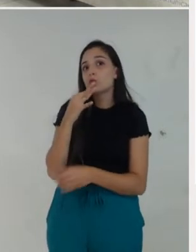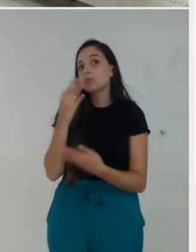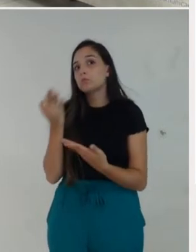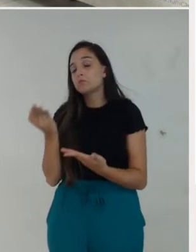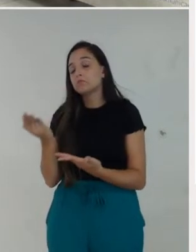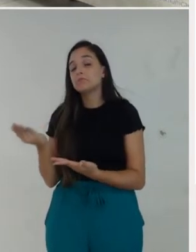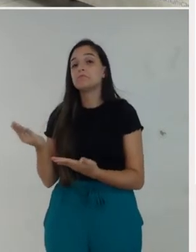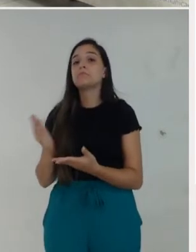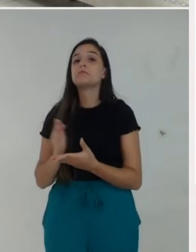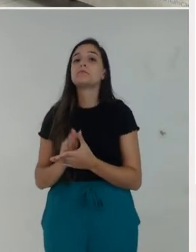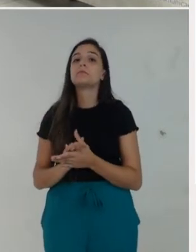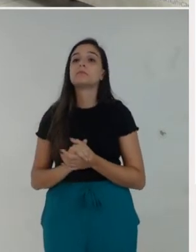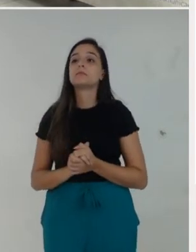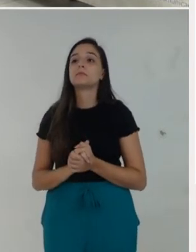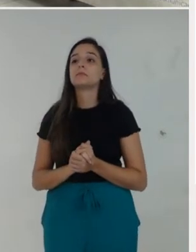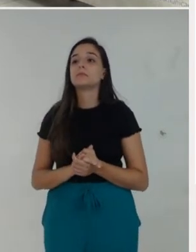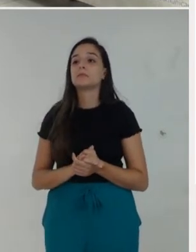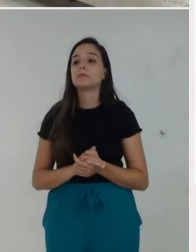né?